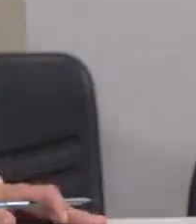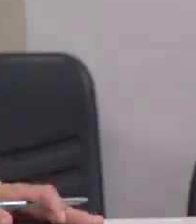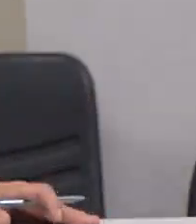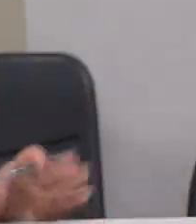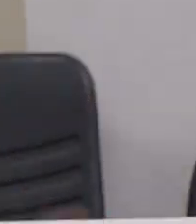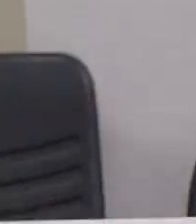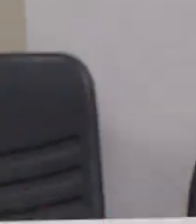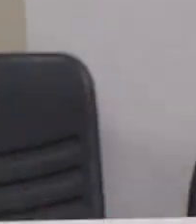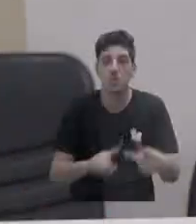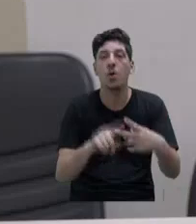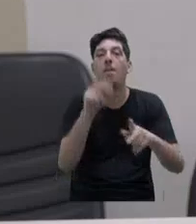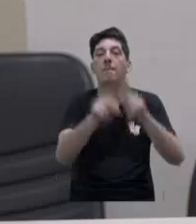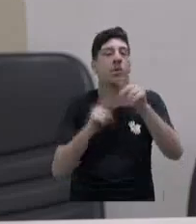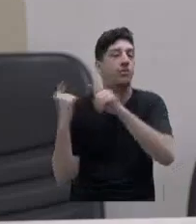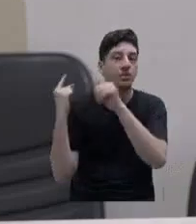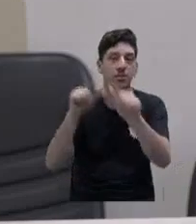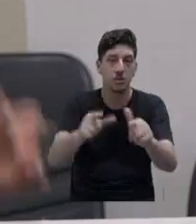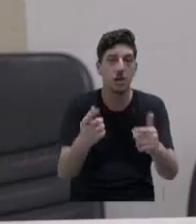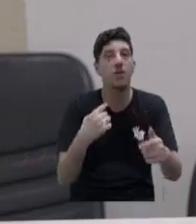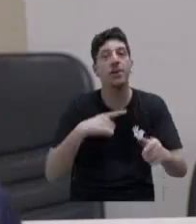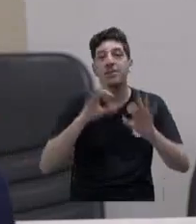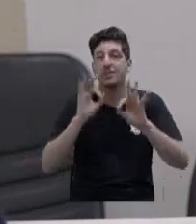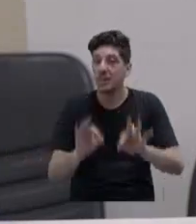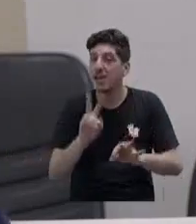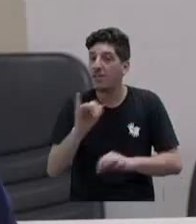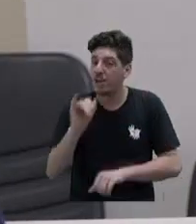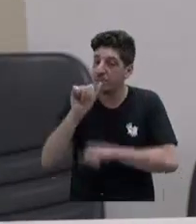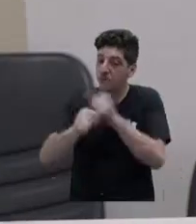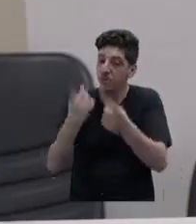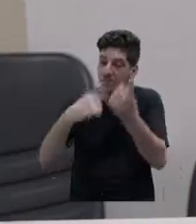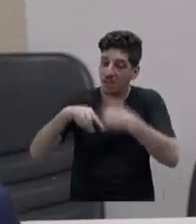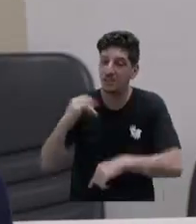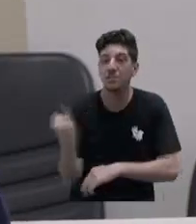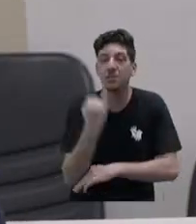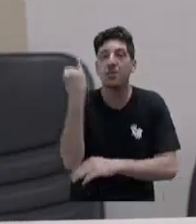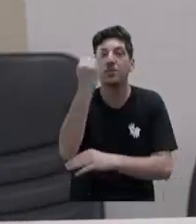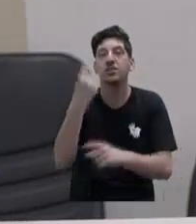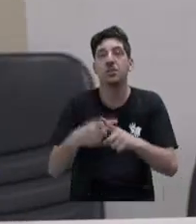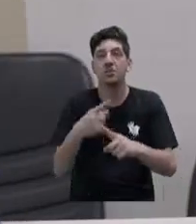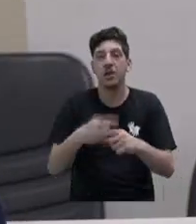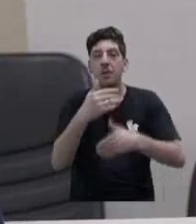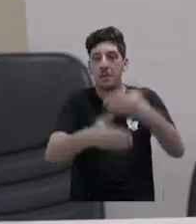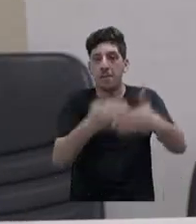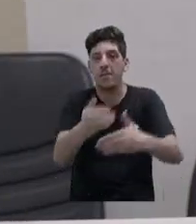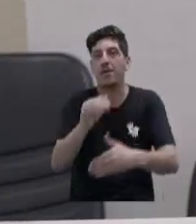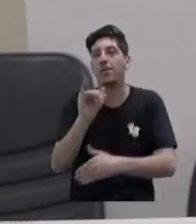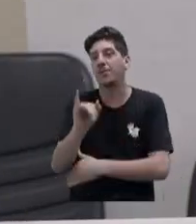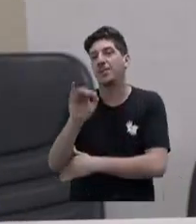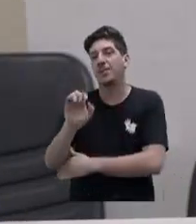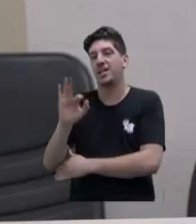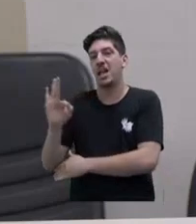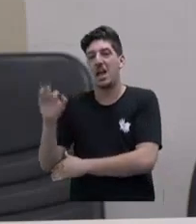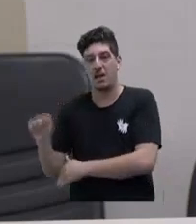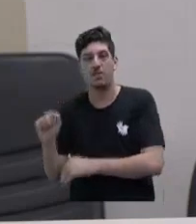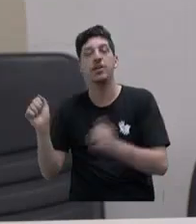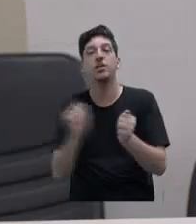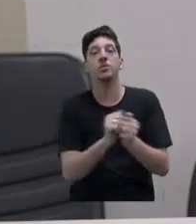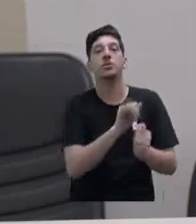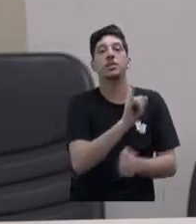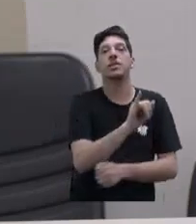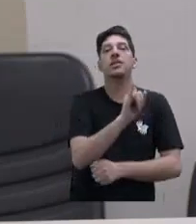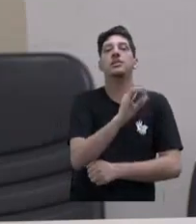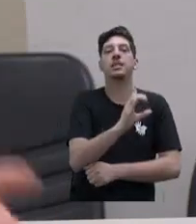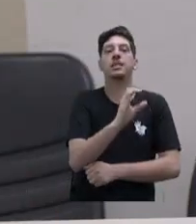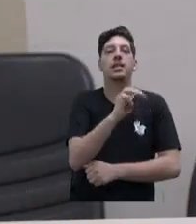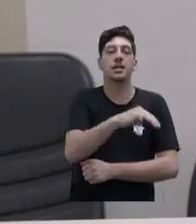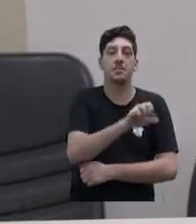realmente, eu acho que teremos uma grande mudança na medida em que os o IEFA, juntamente com o ICMS Cultural,